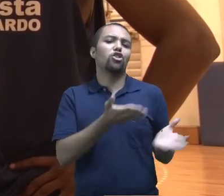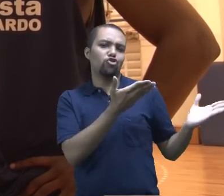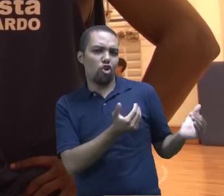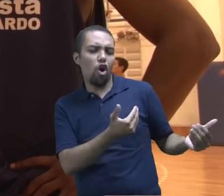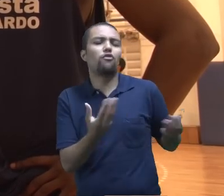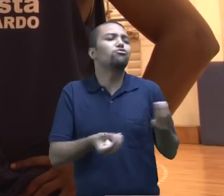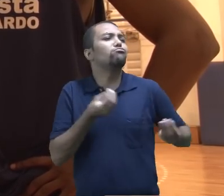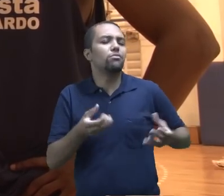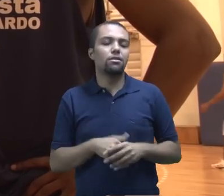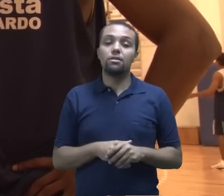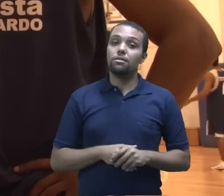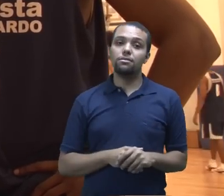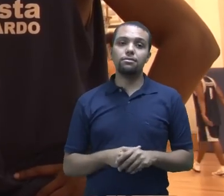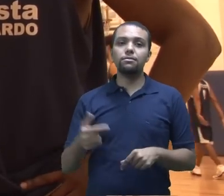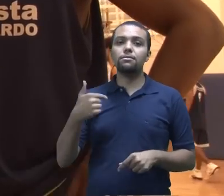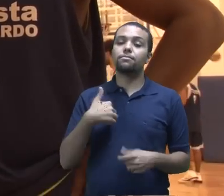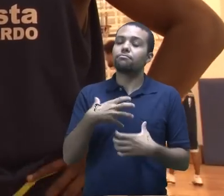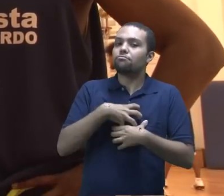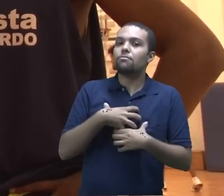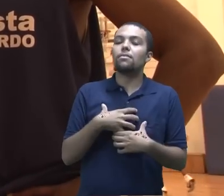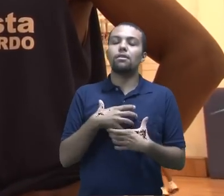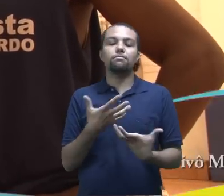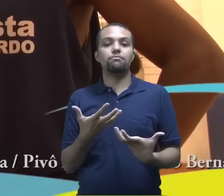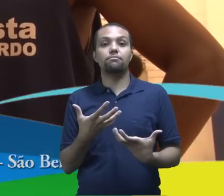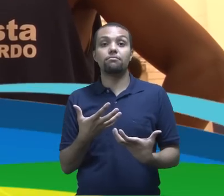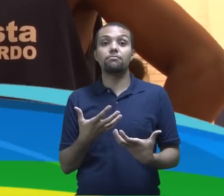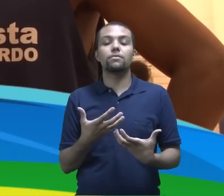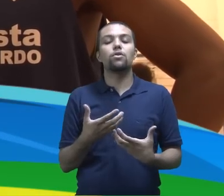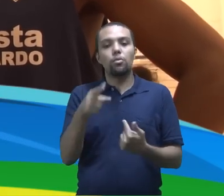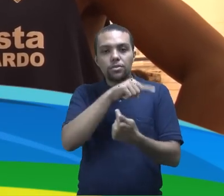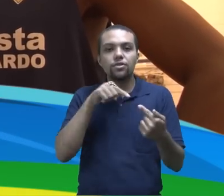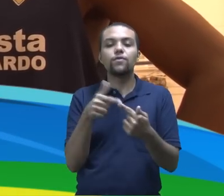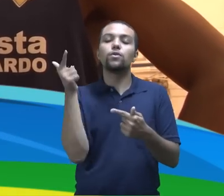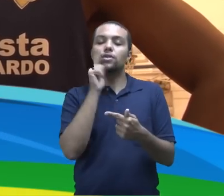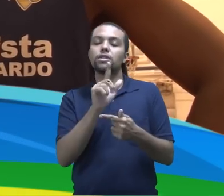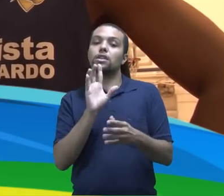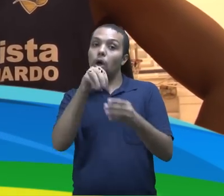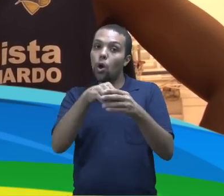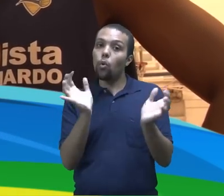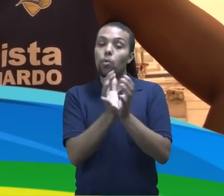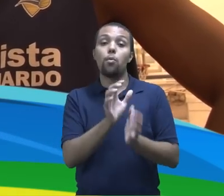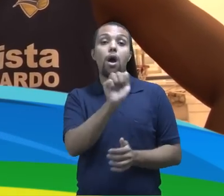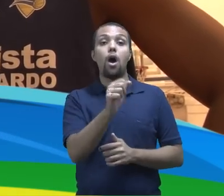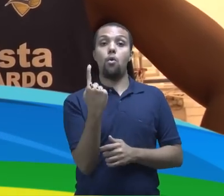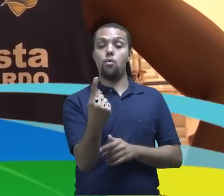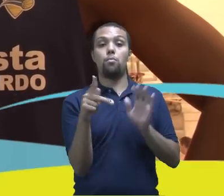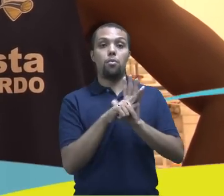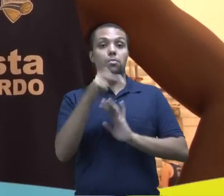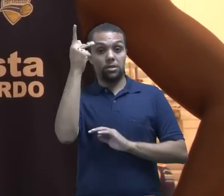são jovens, hein? Eu vim com a objetividade de classificar a equipe para a Série A1 do Paulista,